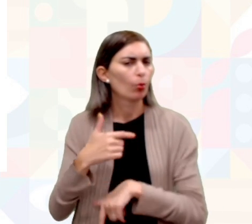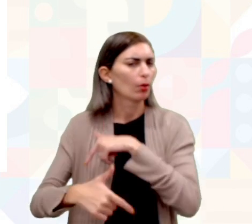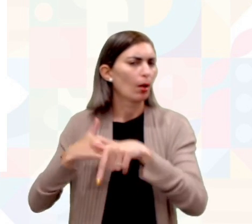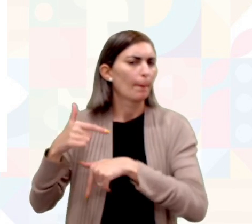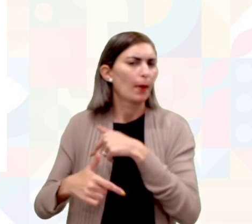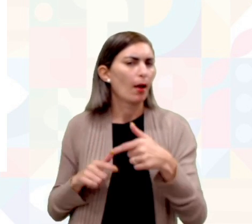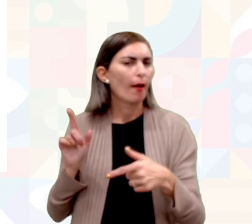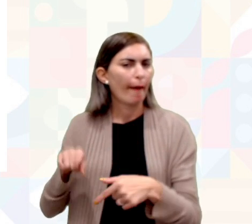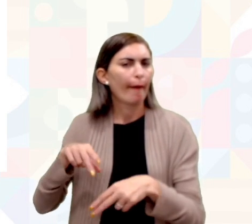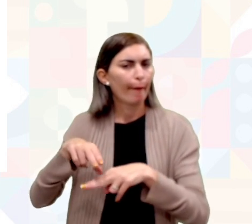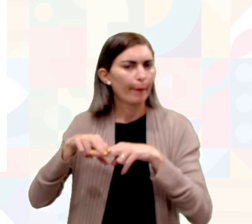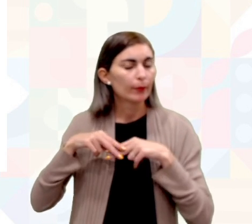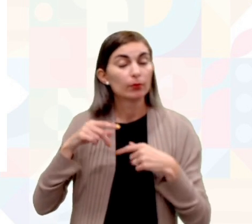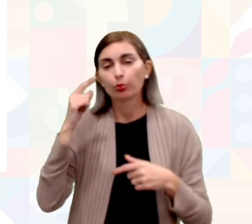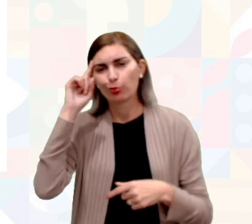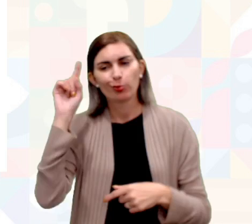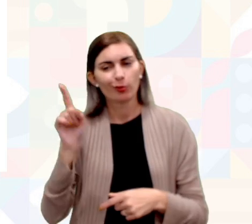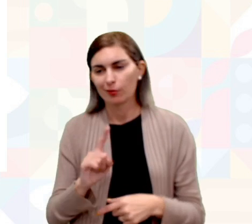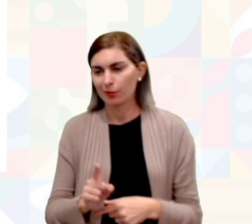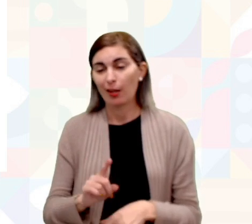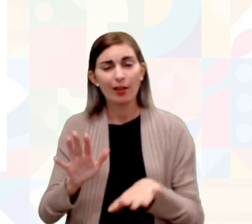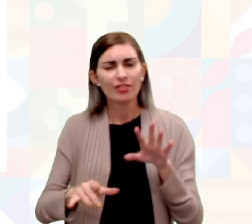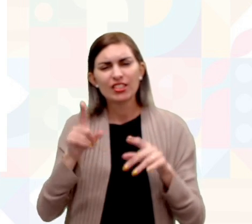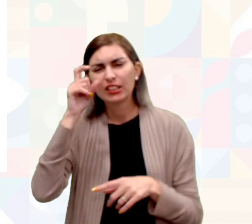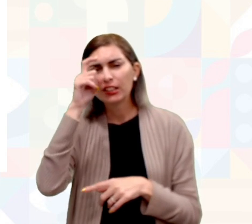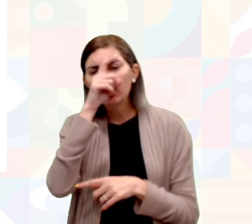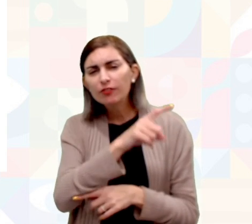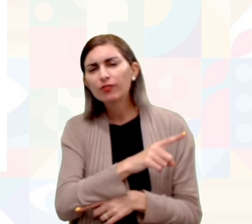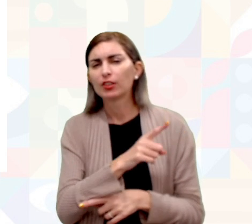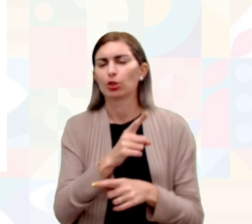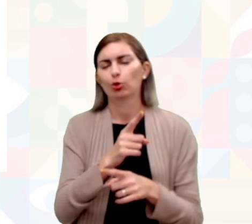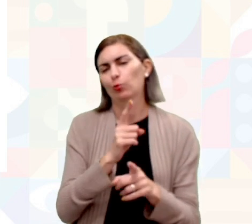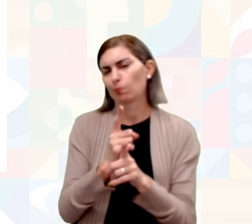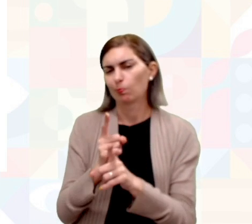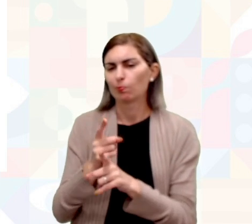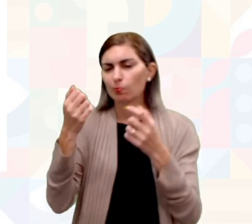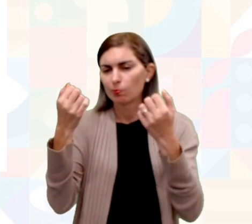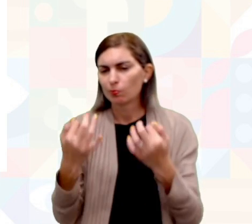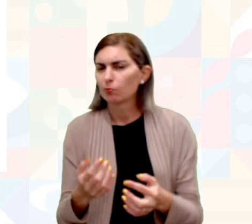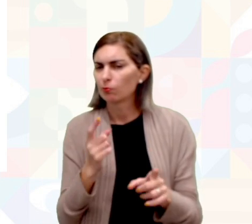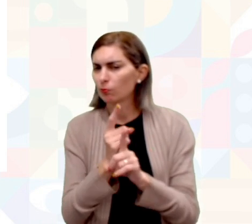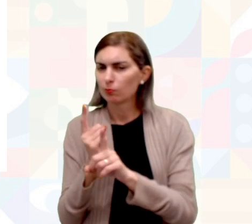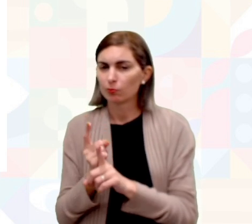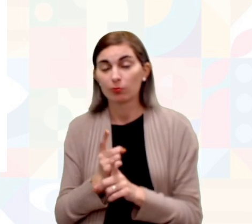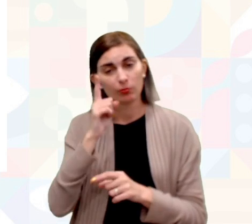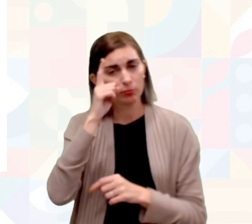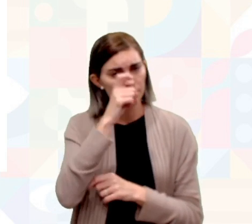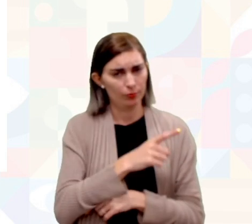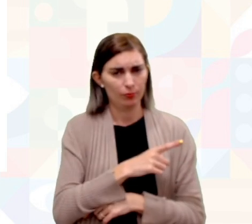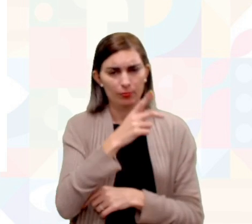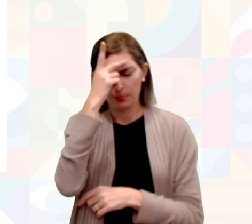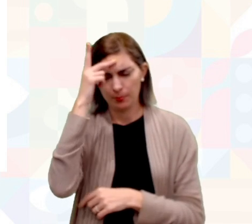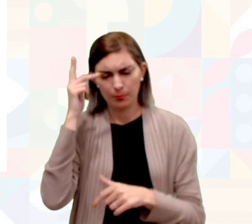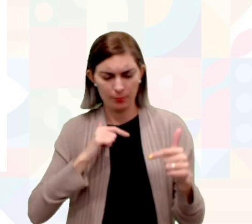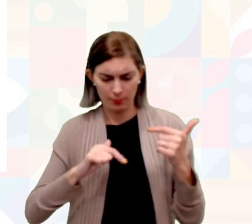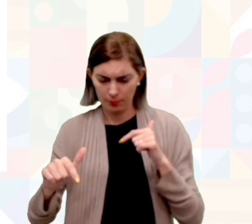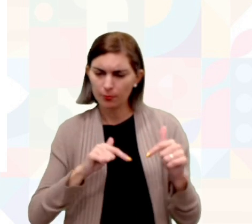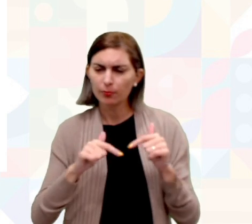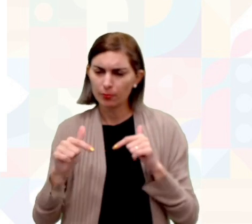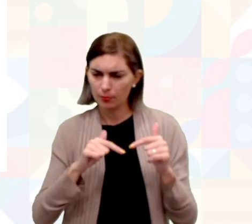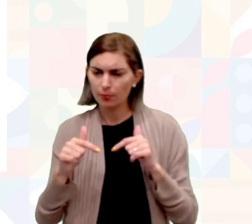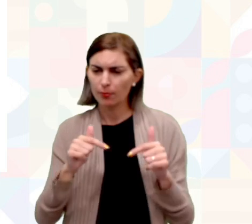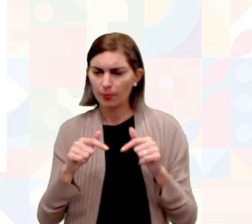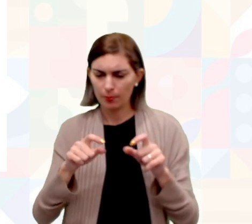laboral. Então, muitas vezes eles são difíceis de ser estabelecidos, difíceis de ser identificados. Uma pessoa que trabalha com defensivo